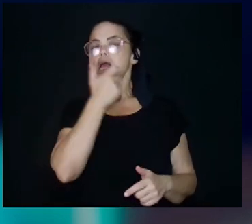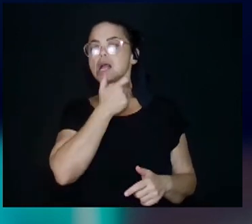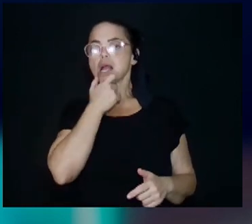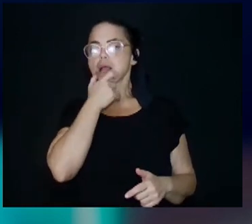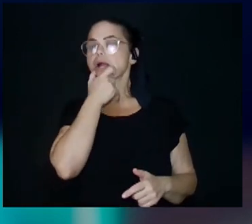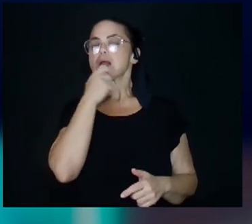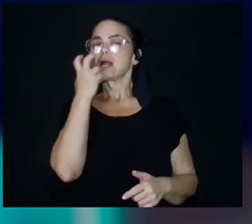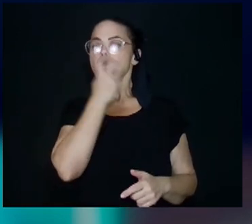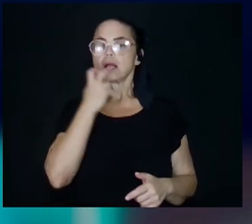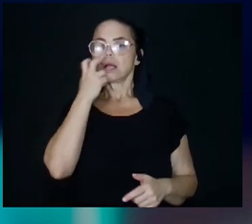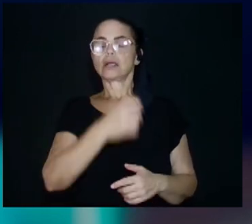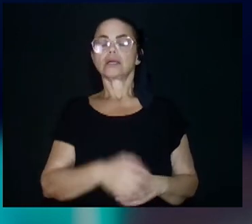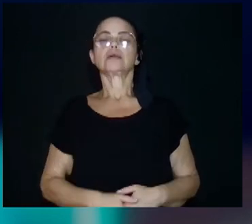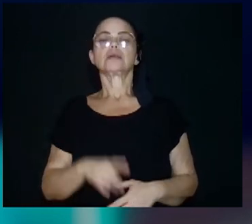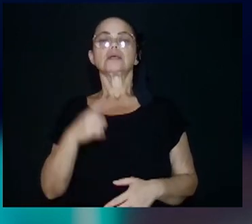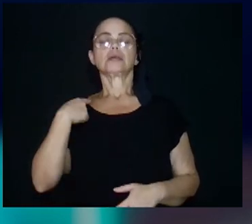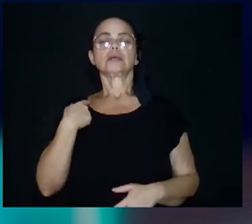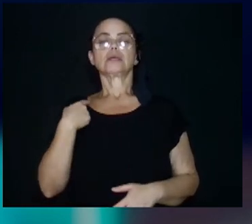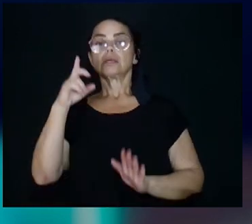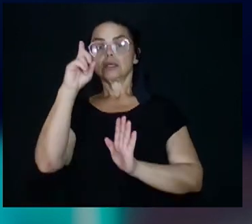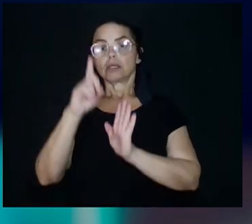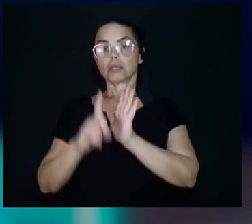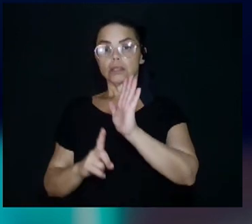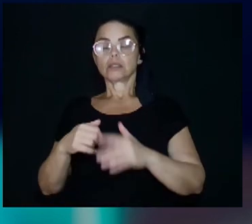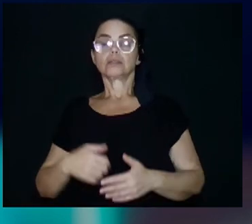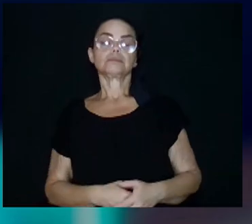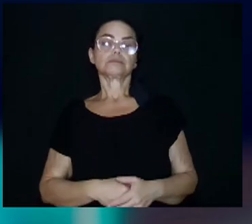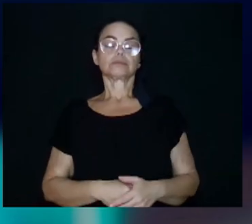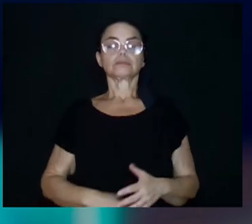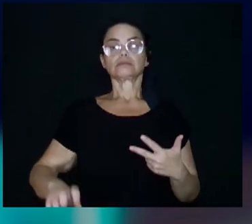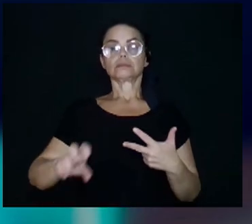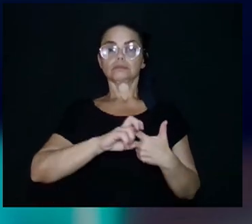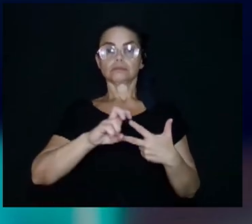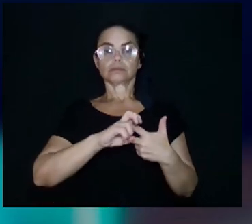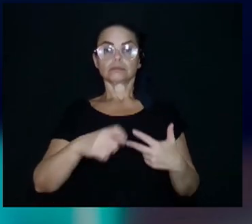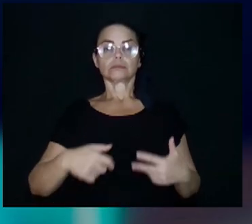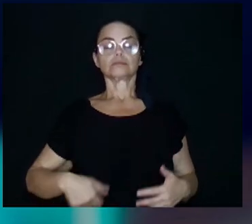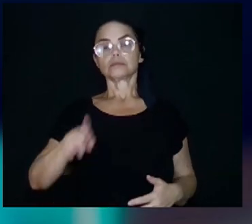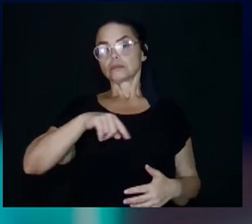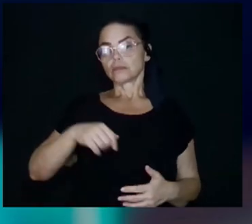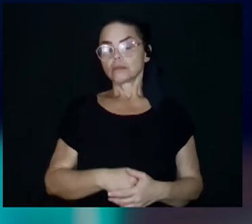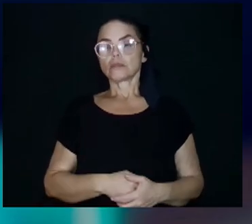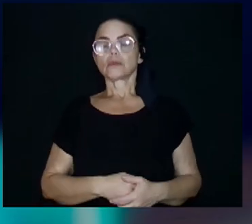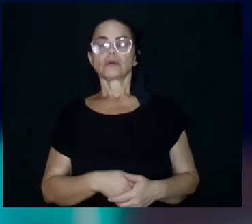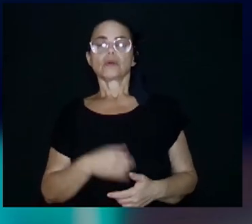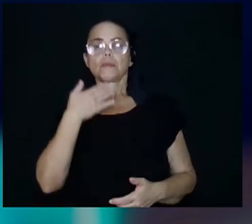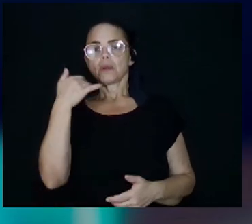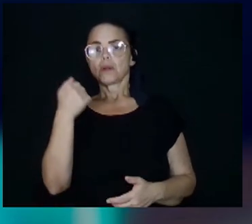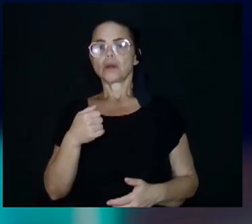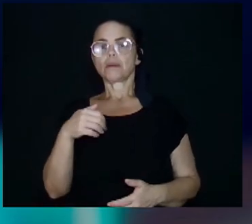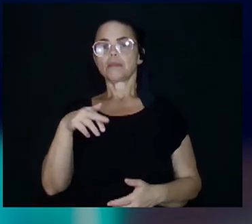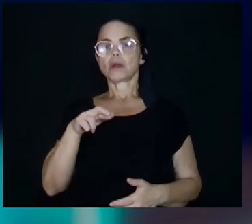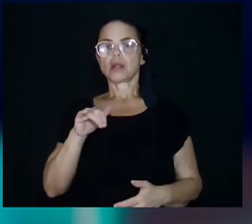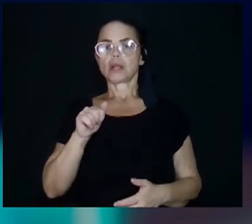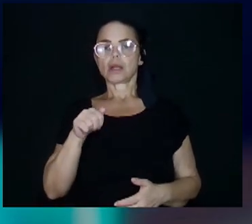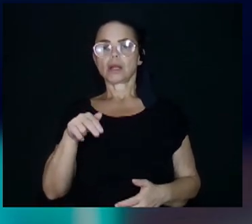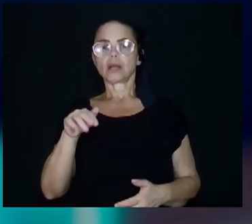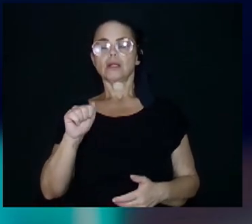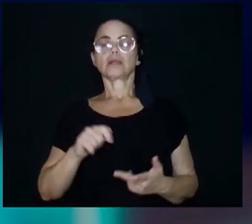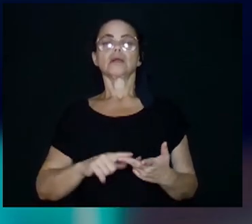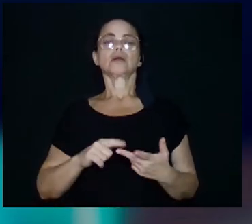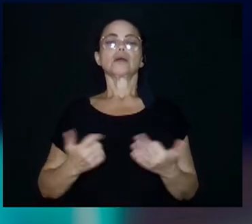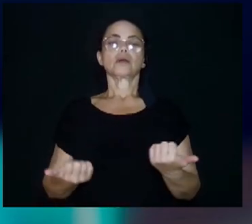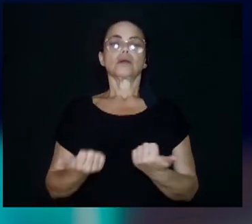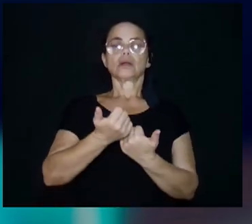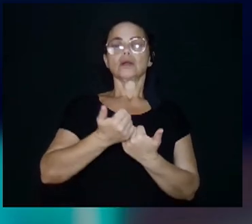nossa diretoria executiva. Estou como presidente, a fonoaudióloga Mariana Santiago como vice, ela é de Belo Horizonte.